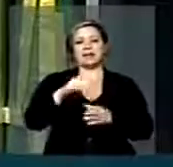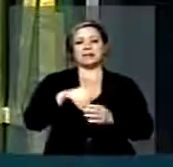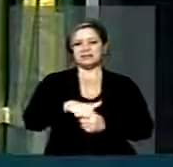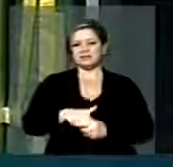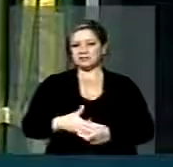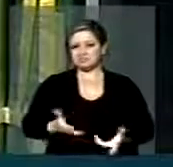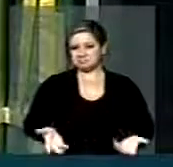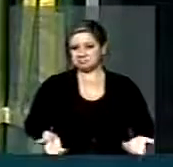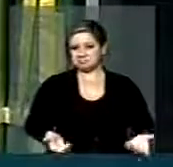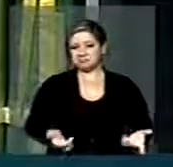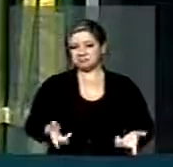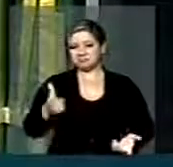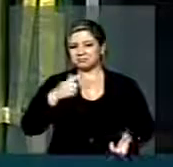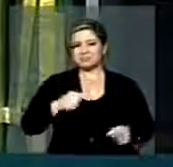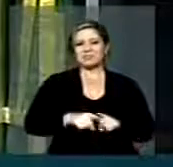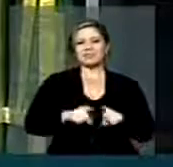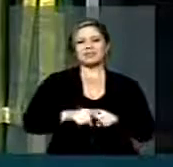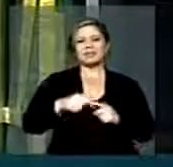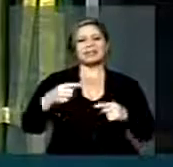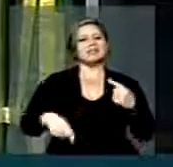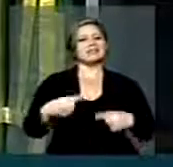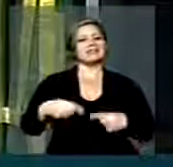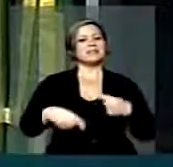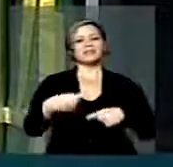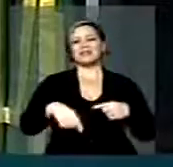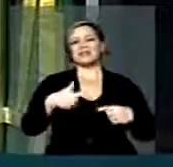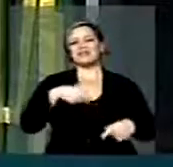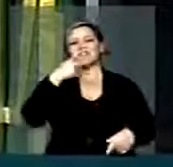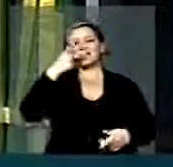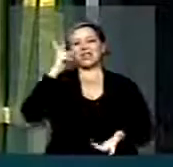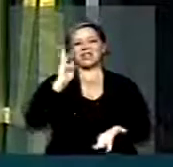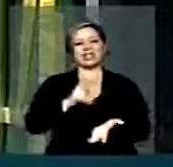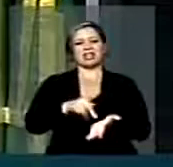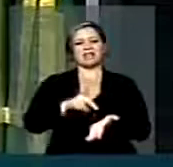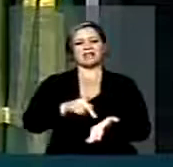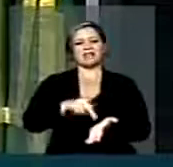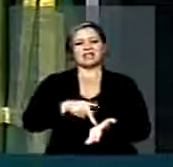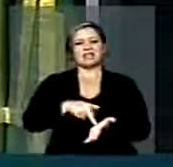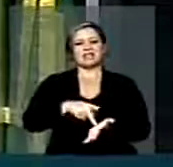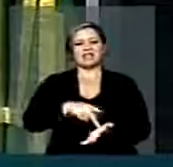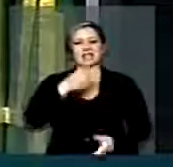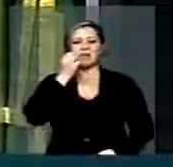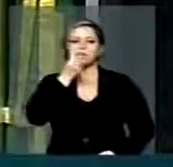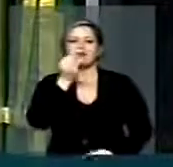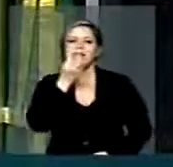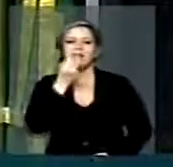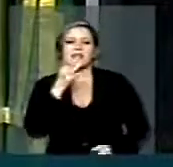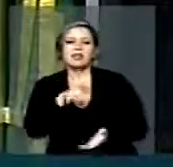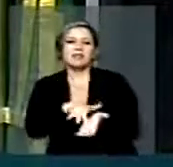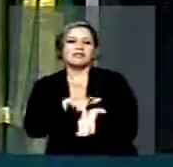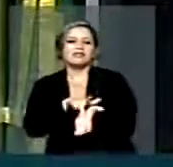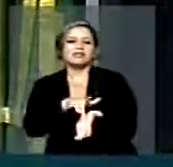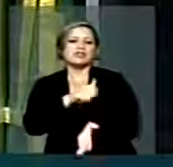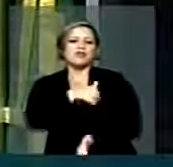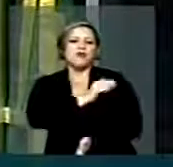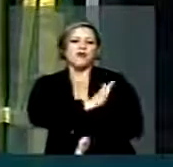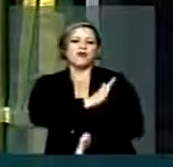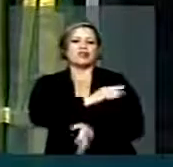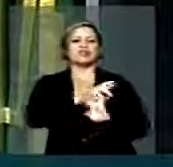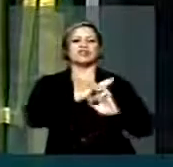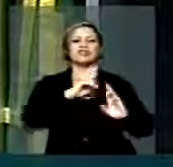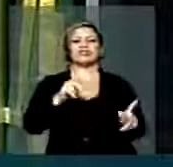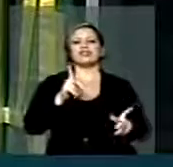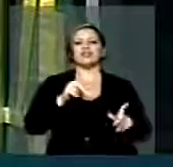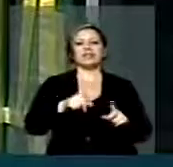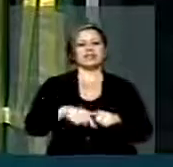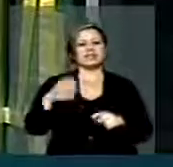aqui. Aqui o debate não é sincero. Aqui o que a boca fala não é o que o coração sente. Eu passei rapidamente